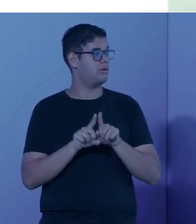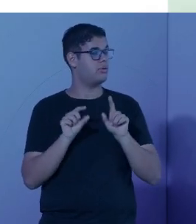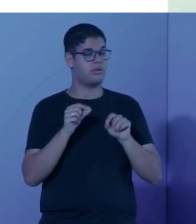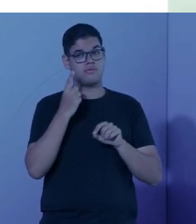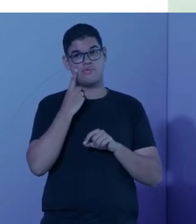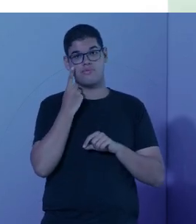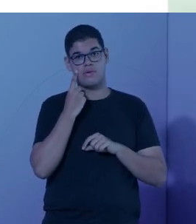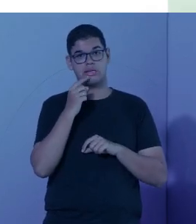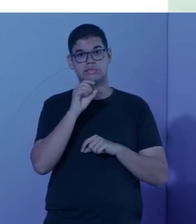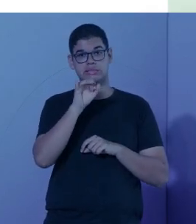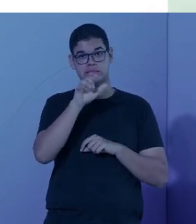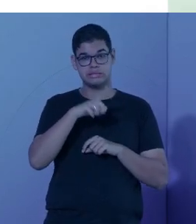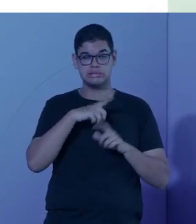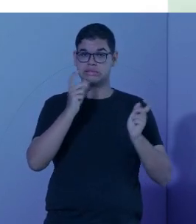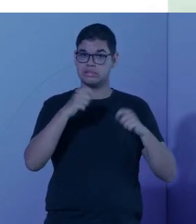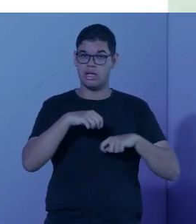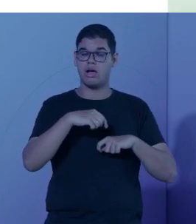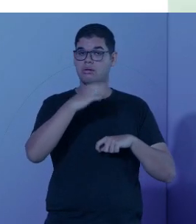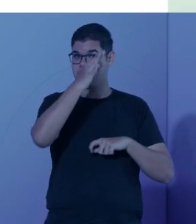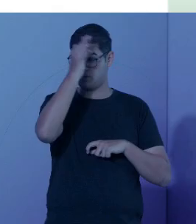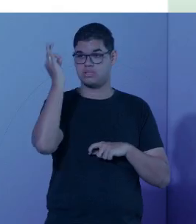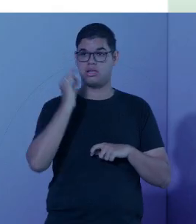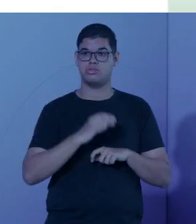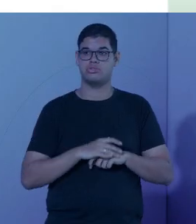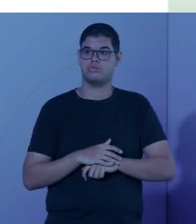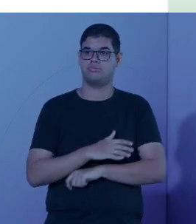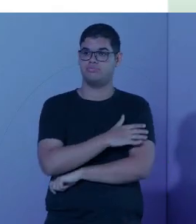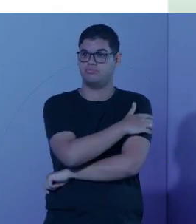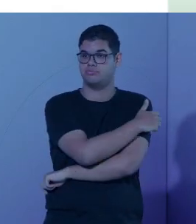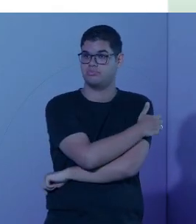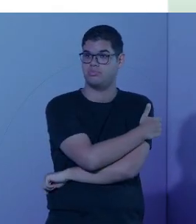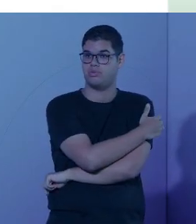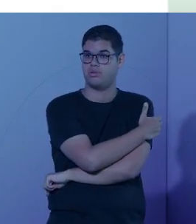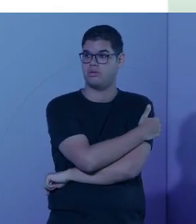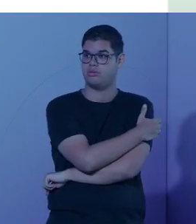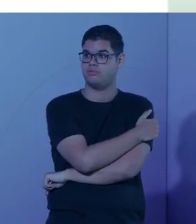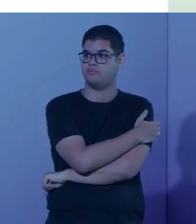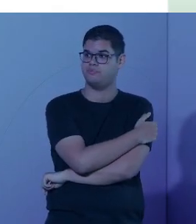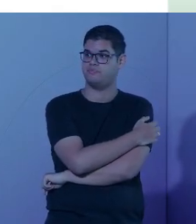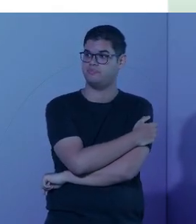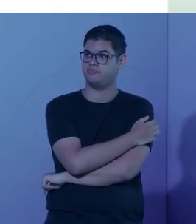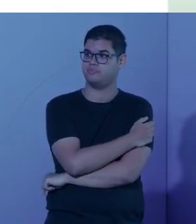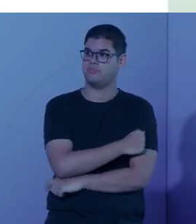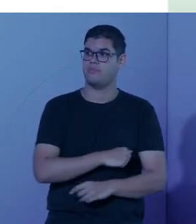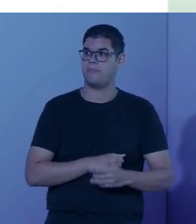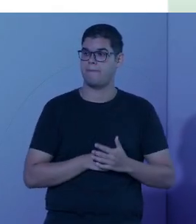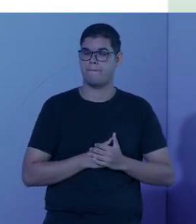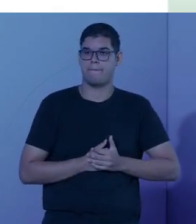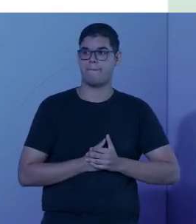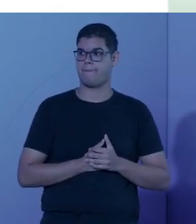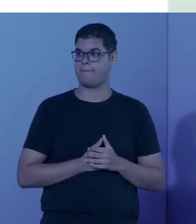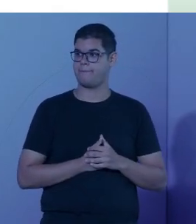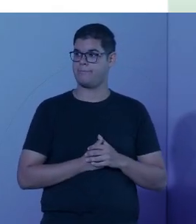com todas as dificuldades que a gente já pontuou aqui anteriormente.